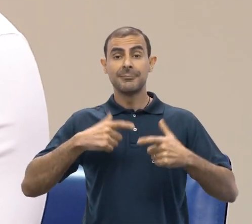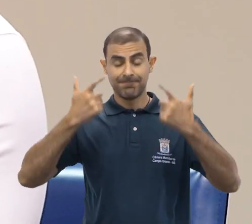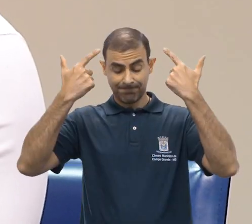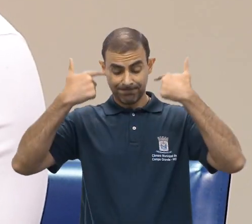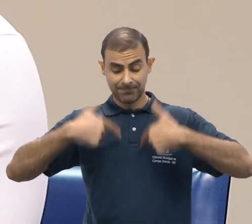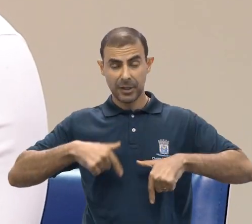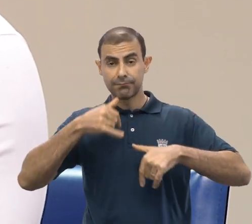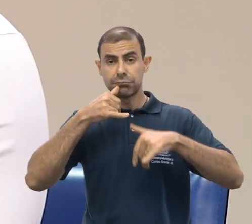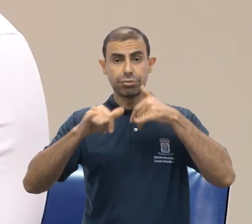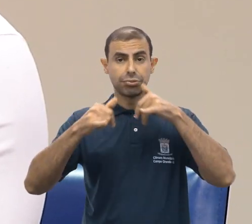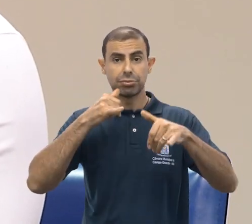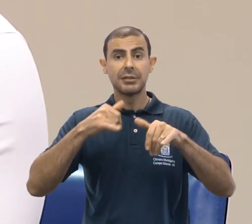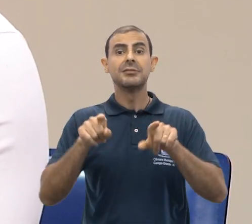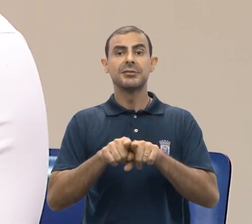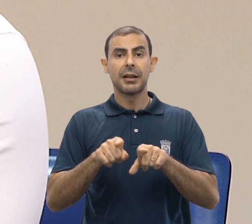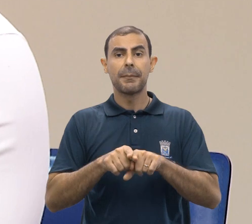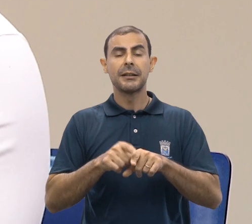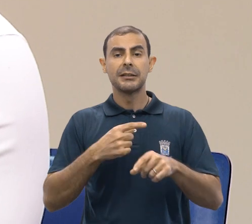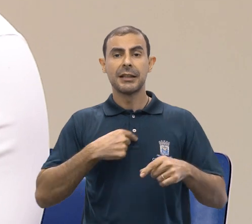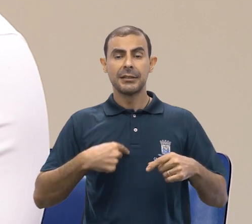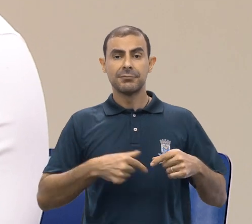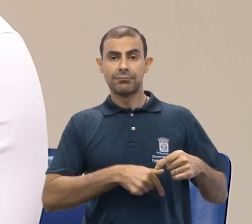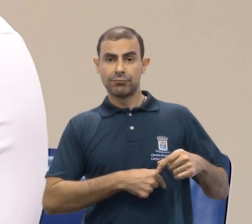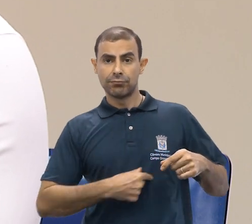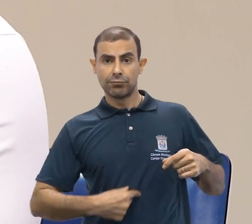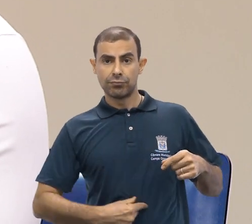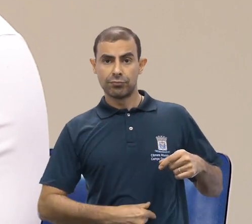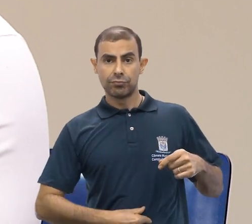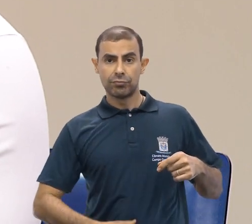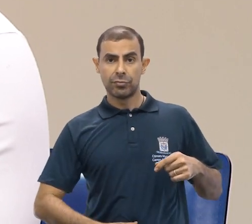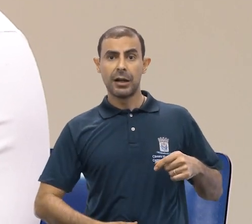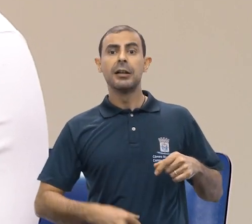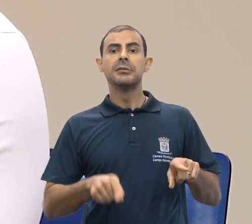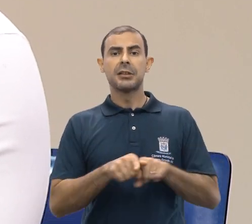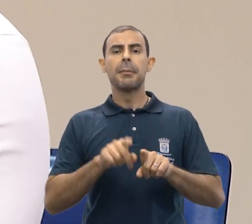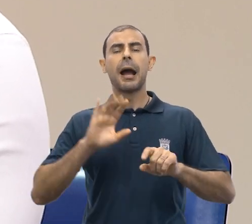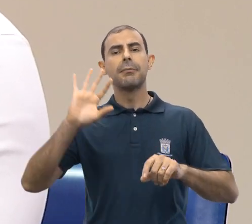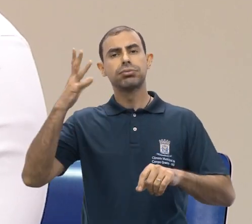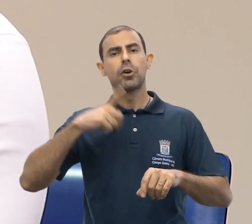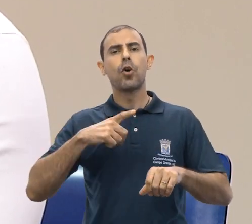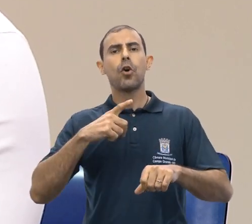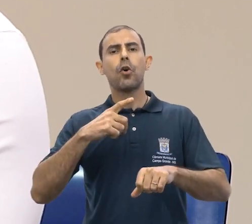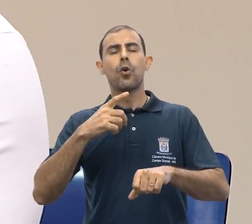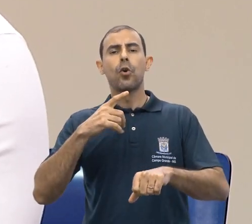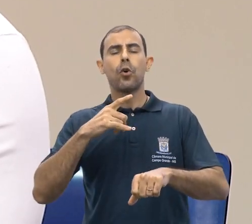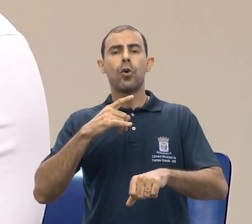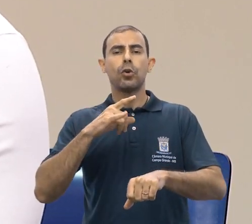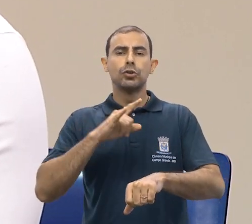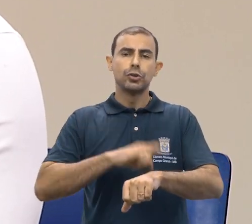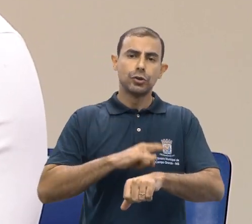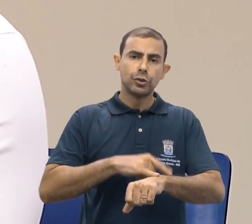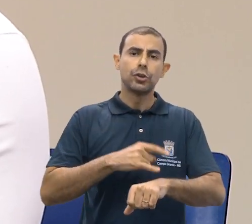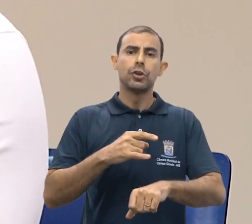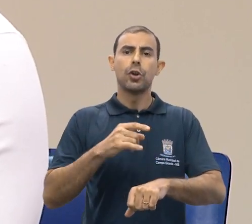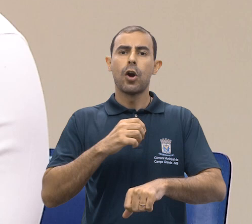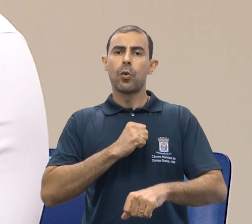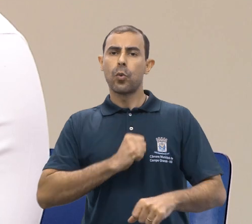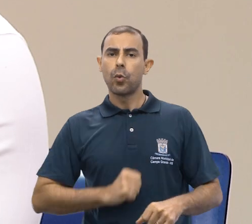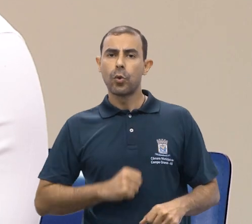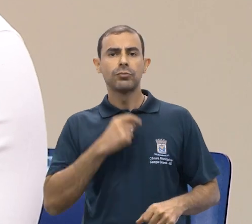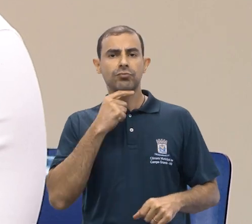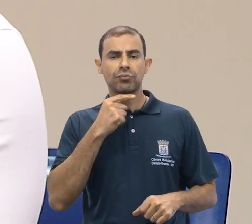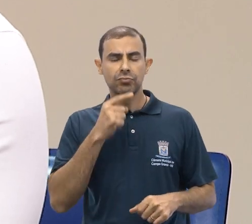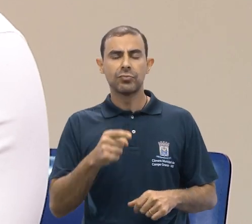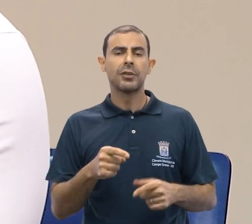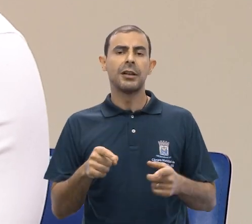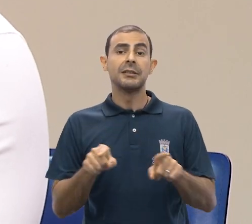no trato gastrointestinal tem um monte, então o paciente vai apresentar incontinência, vai apresentar um pouco de disfagia, que é aquele